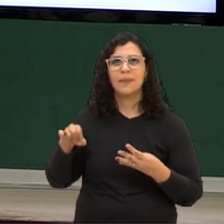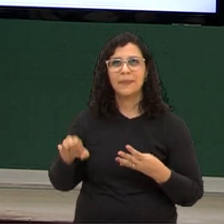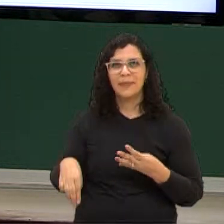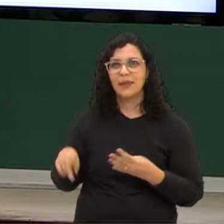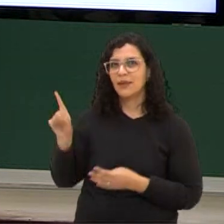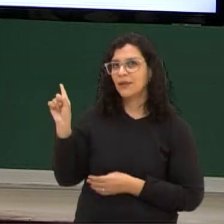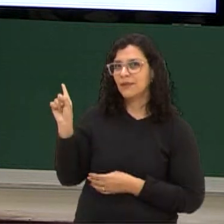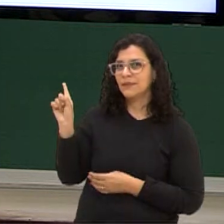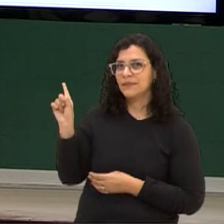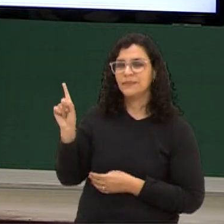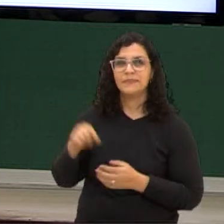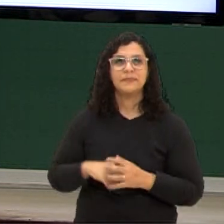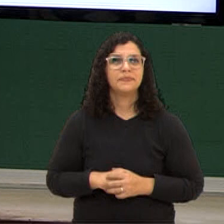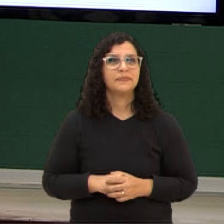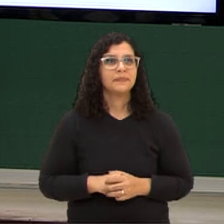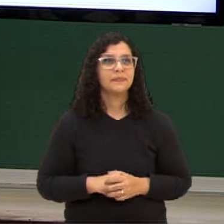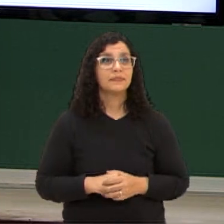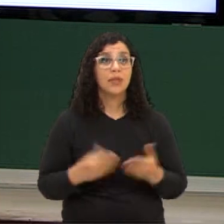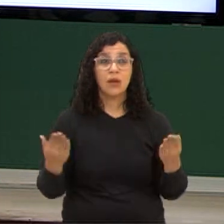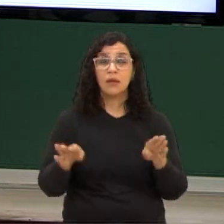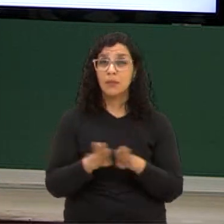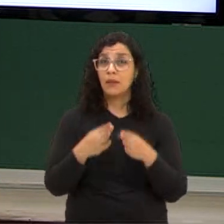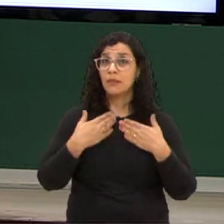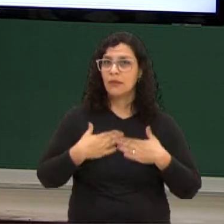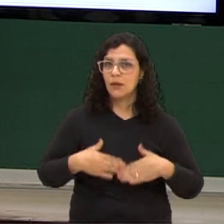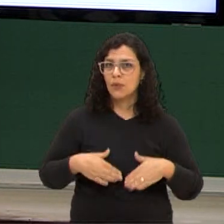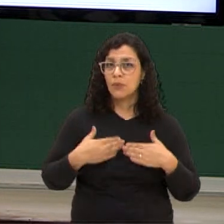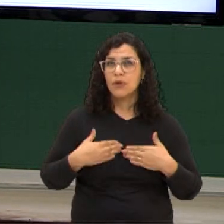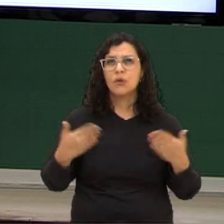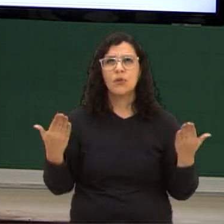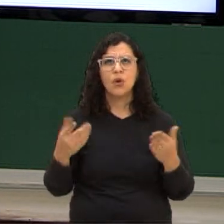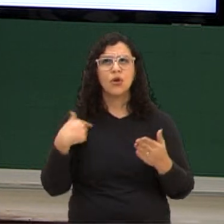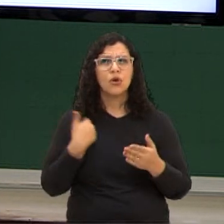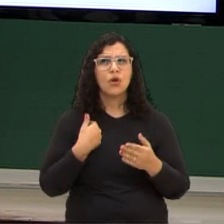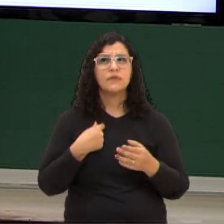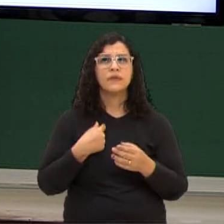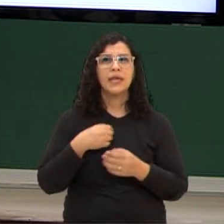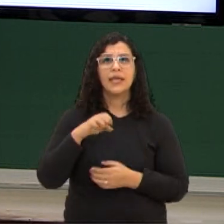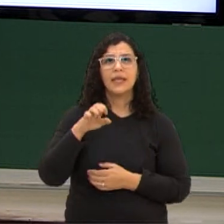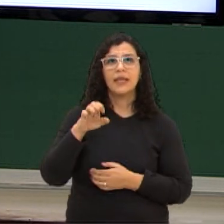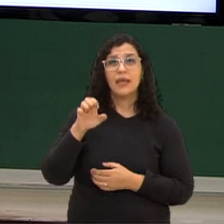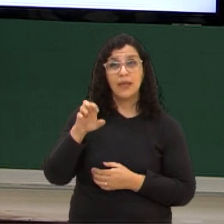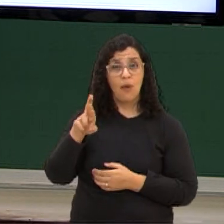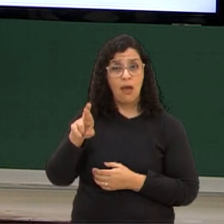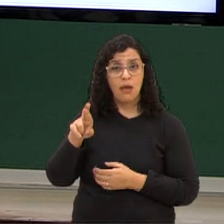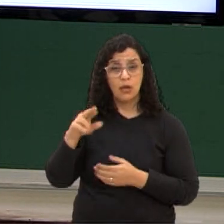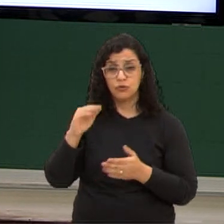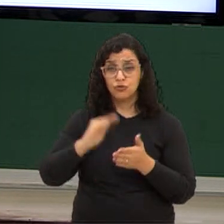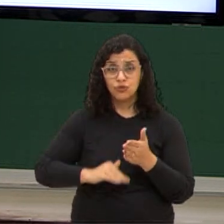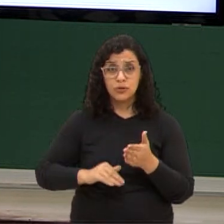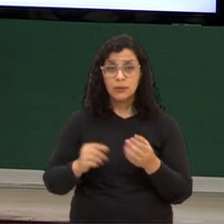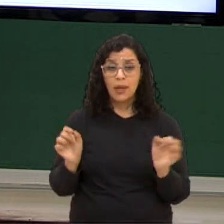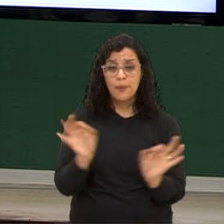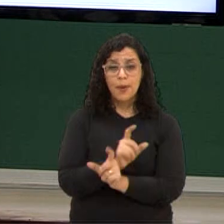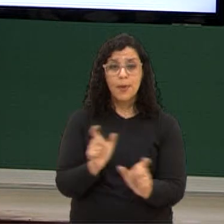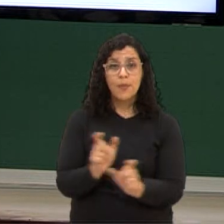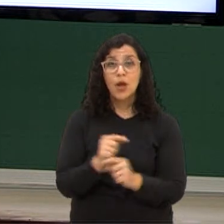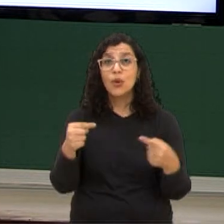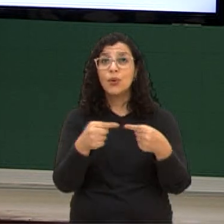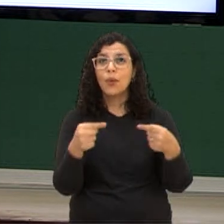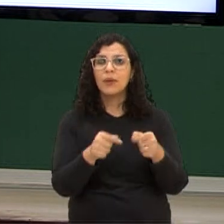ustedes comem. Bem tranquilo também, né, gente? A gente tira o R, e conjuga conforme o nosso